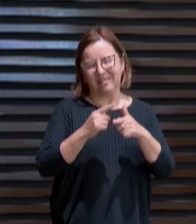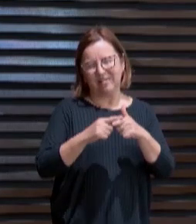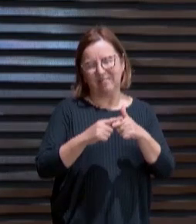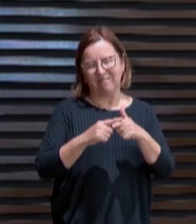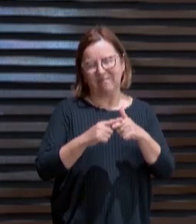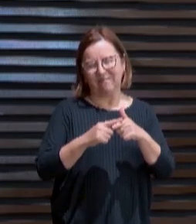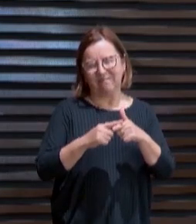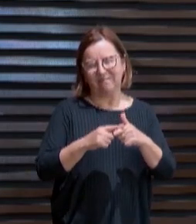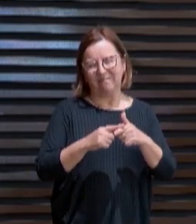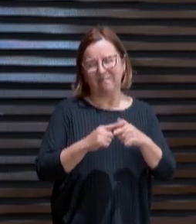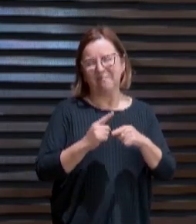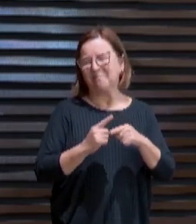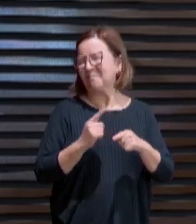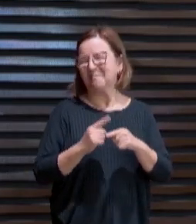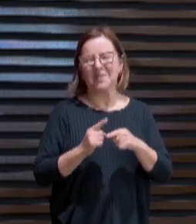temos.